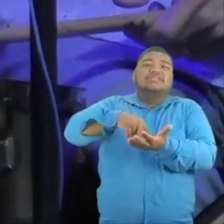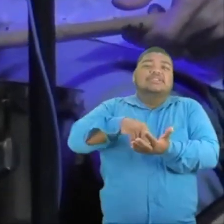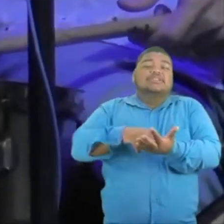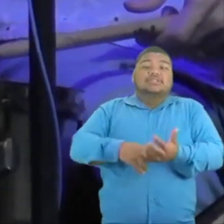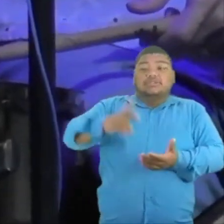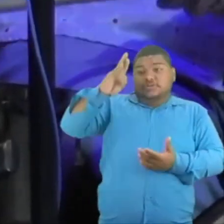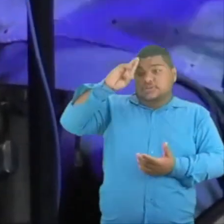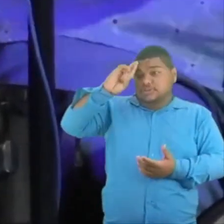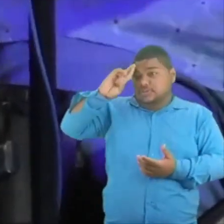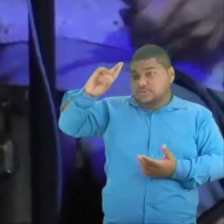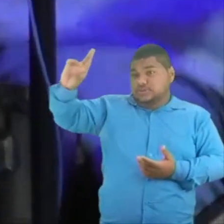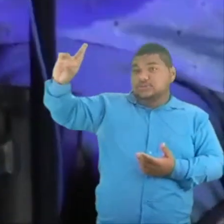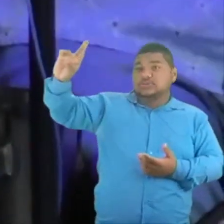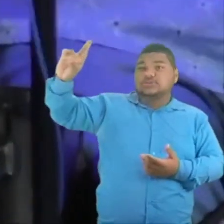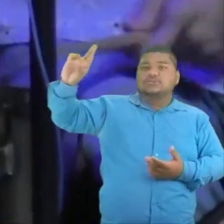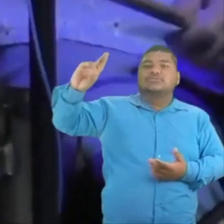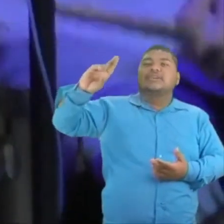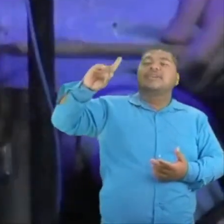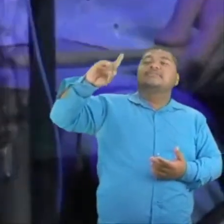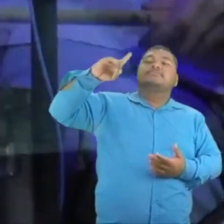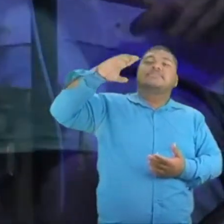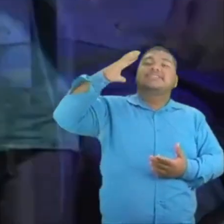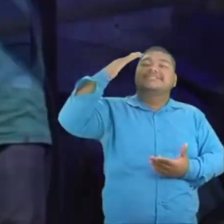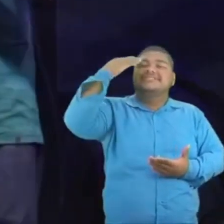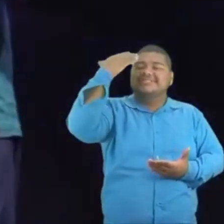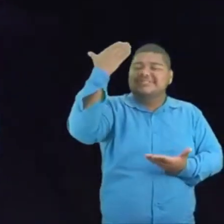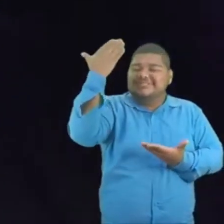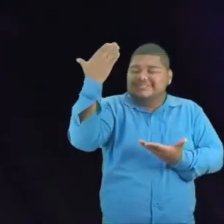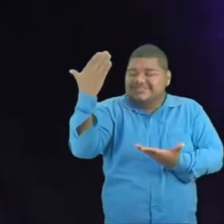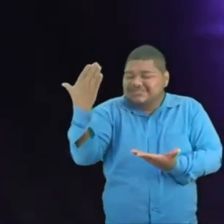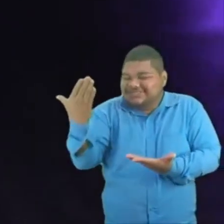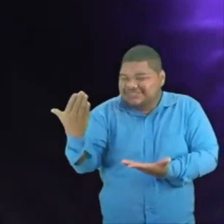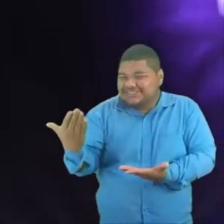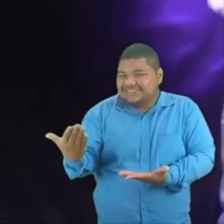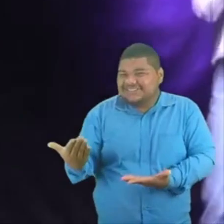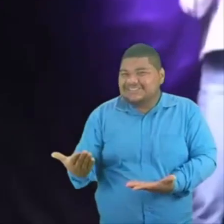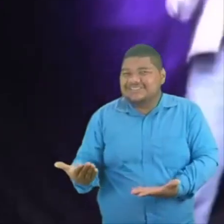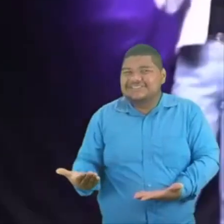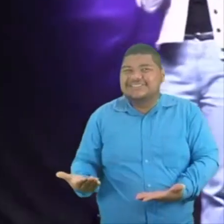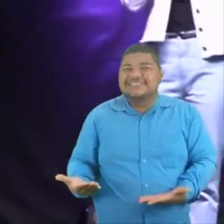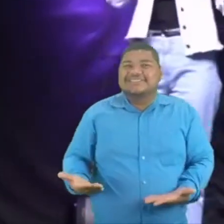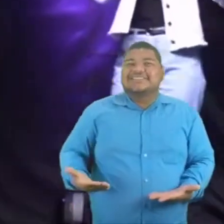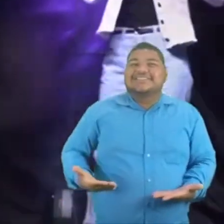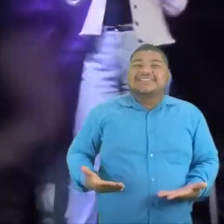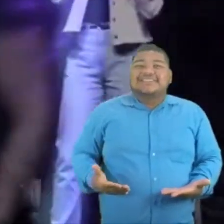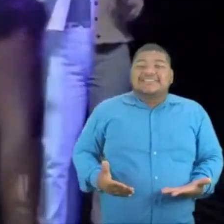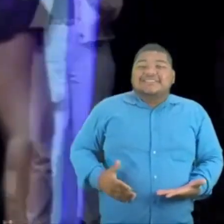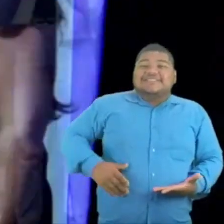firme, meu Senhor, em tua presença.